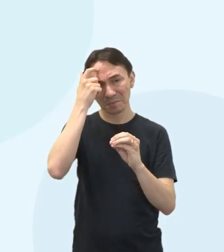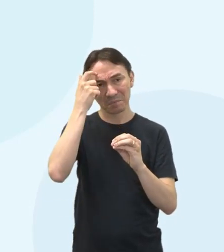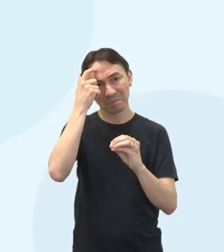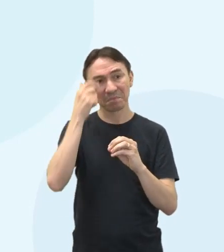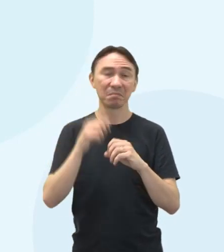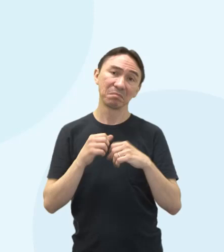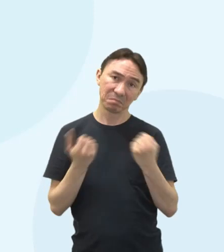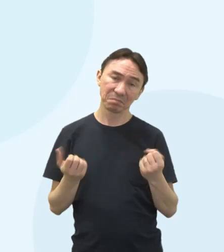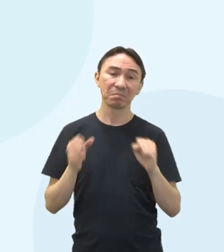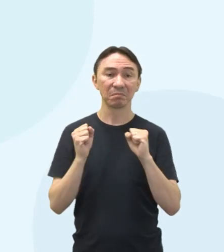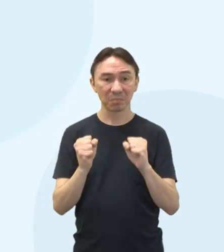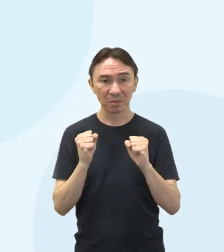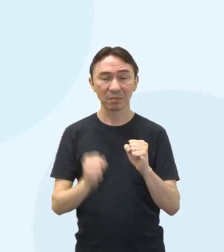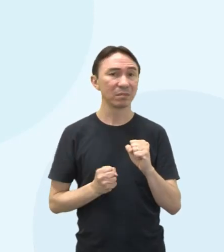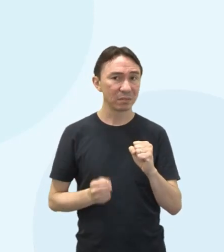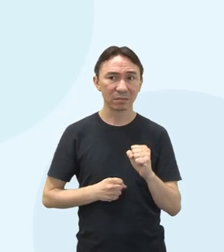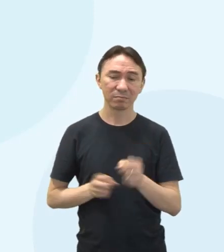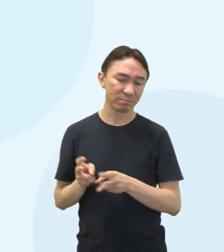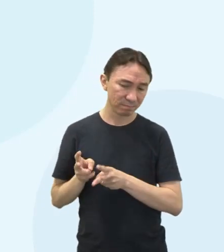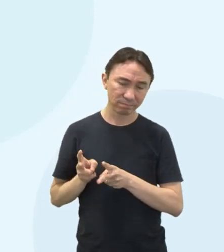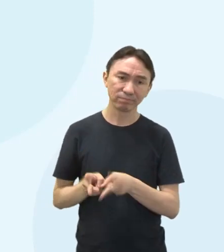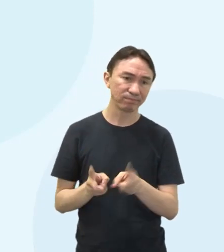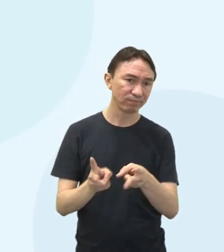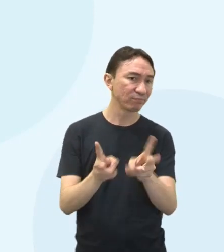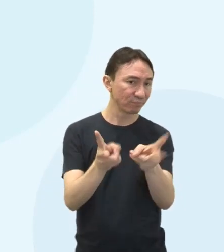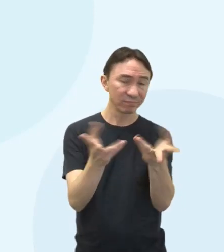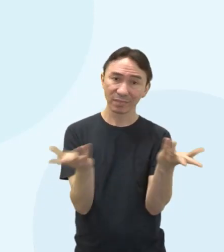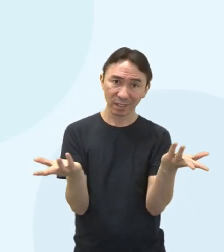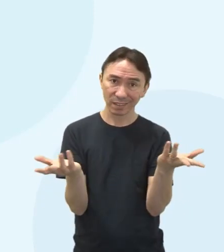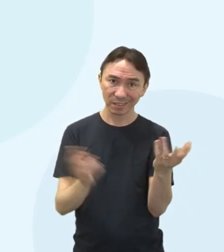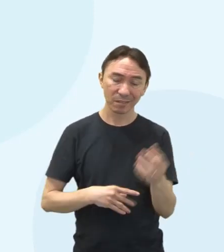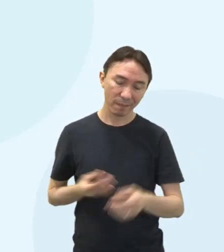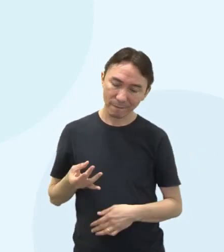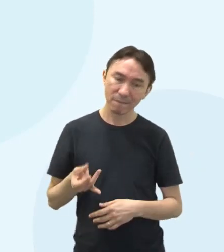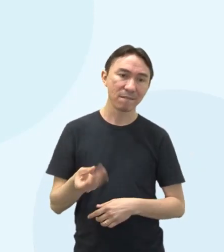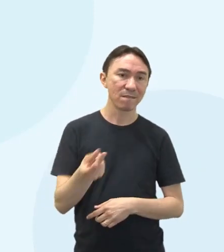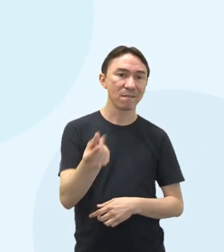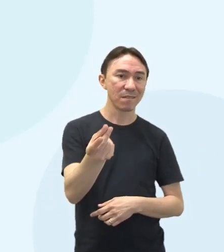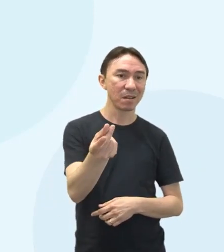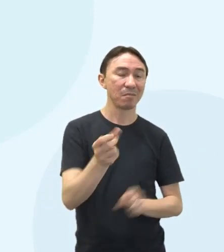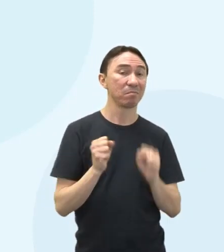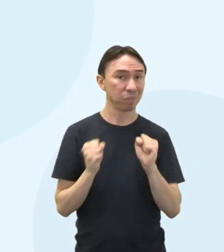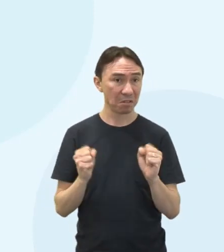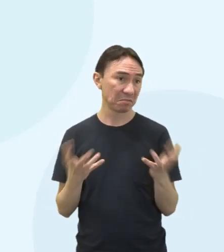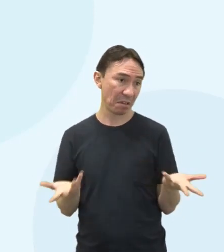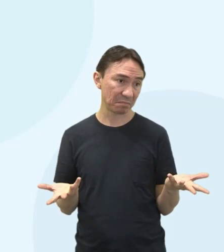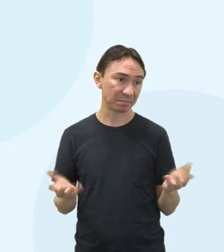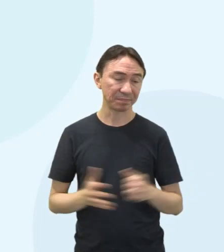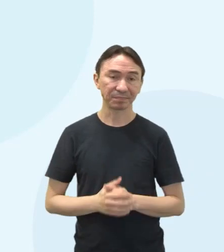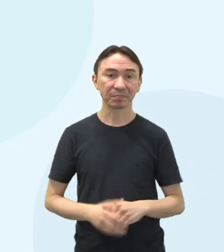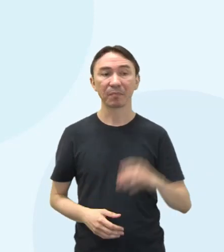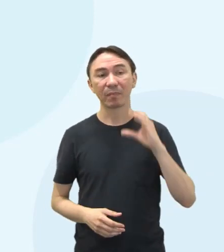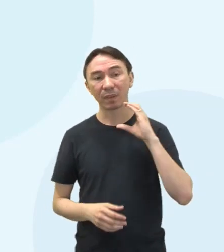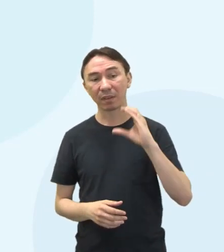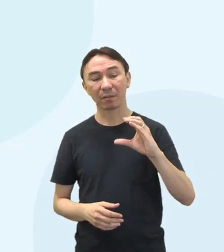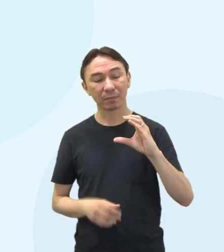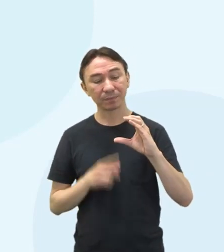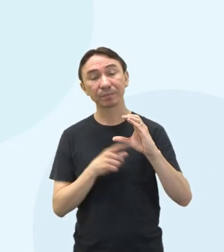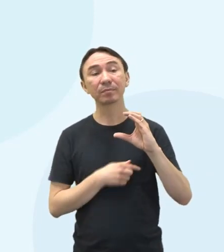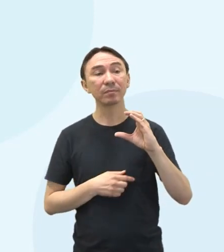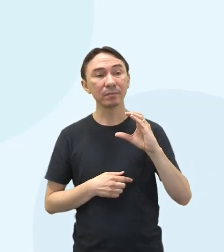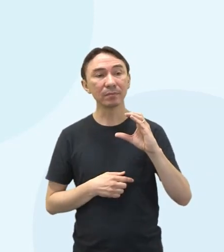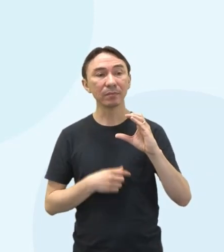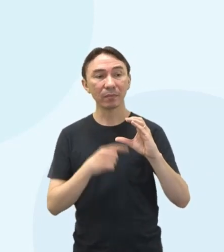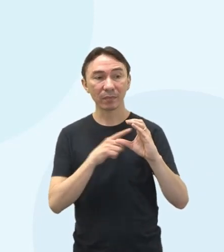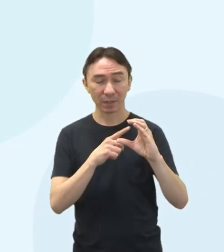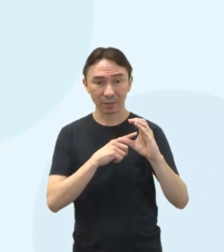infinita né se eu for acrescentando mais das eu posso obter outros elementos e na no item C nós temos aí a